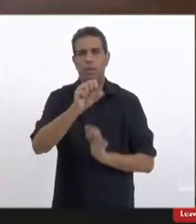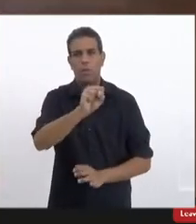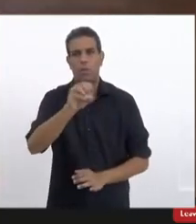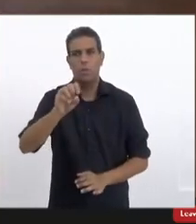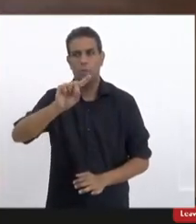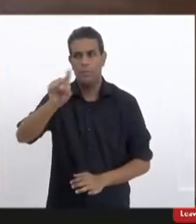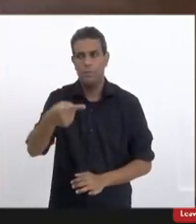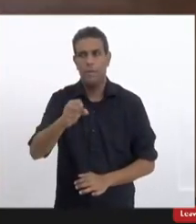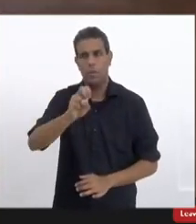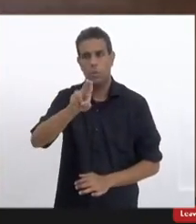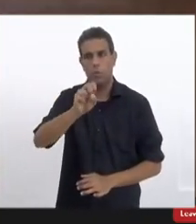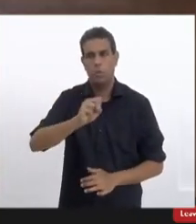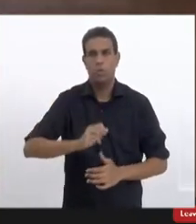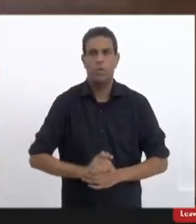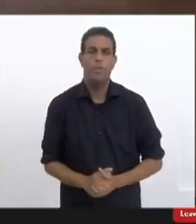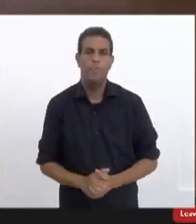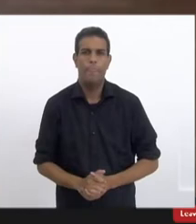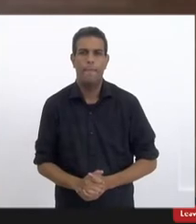regulamenta o SUS.